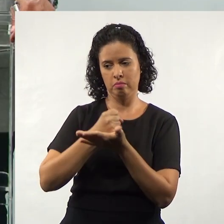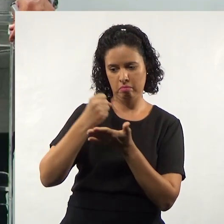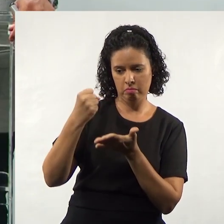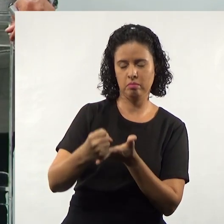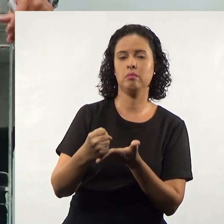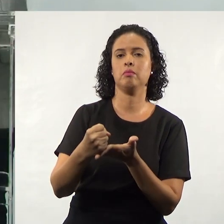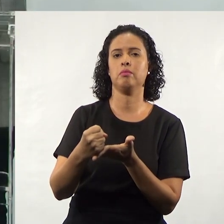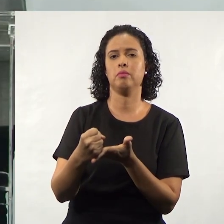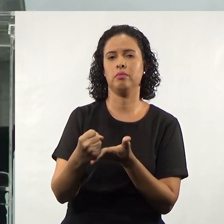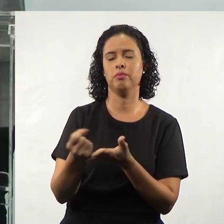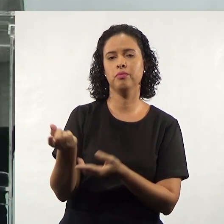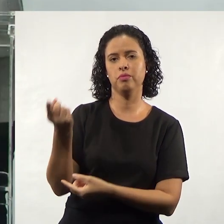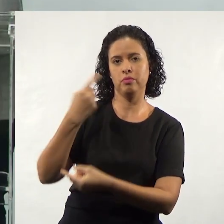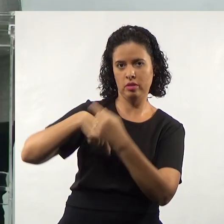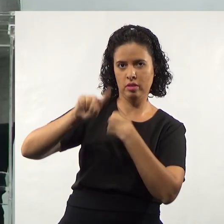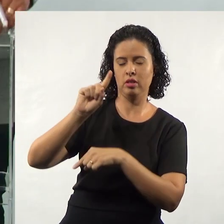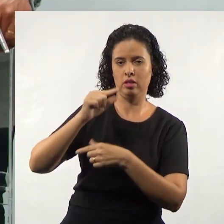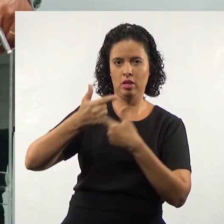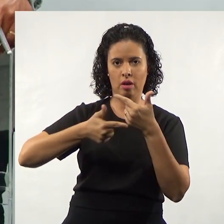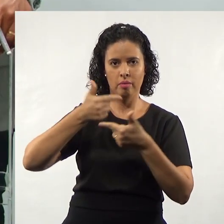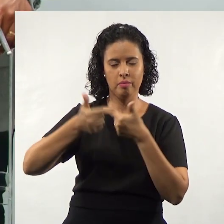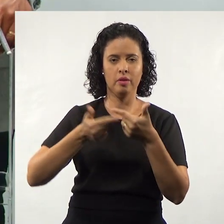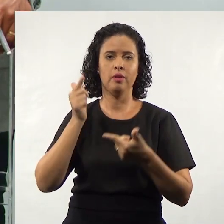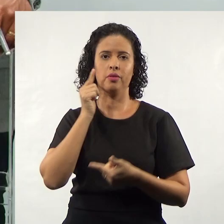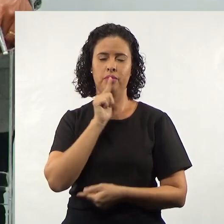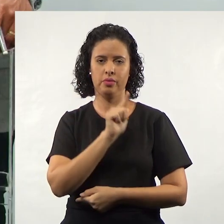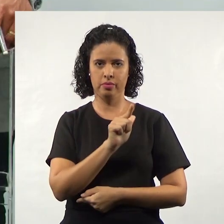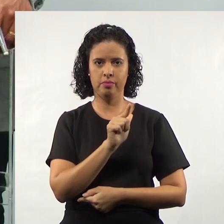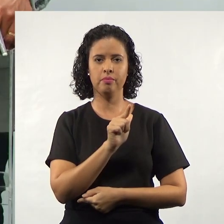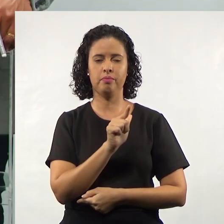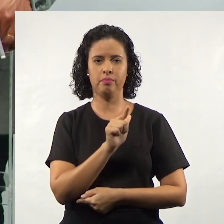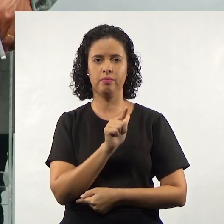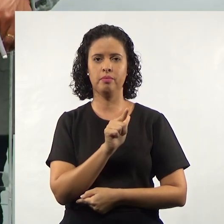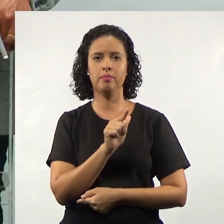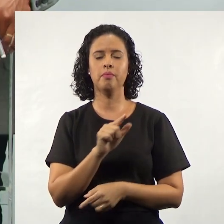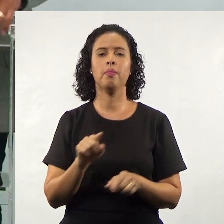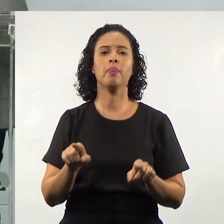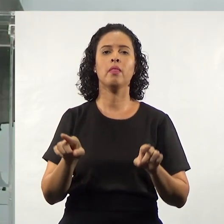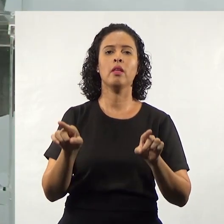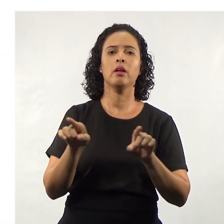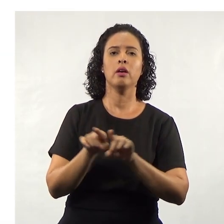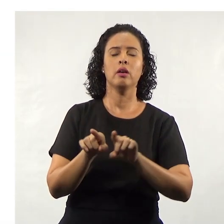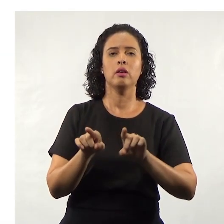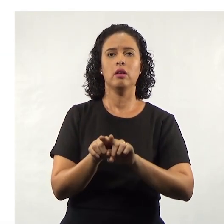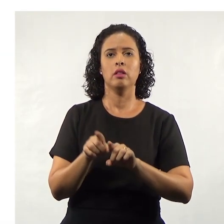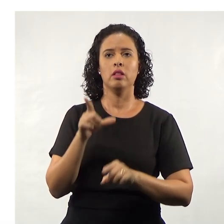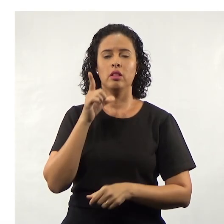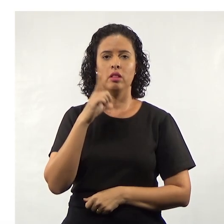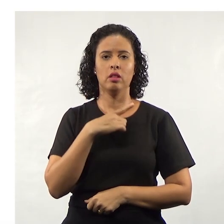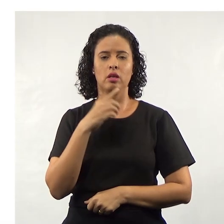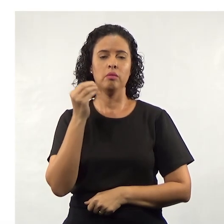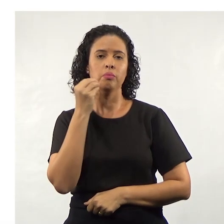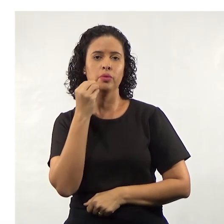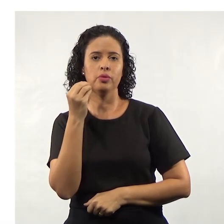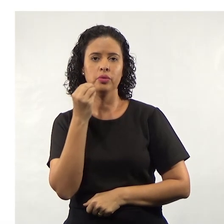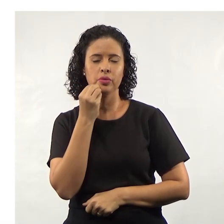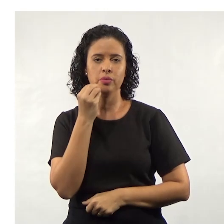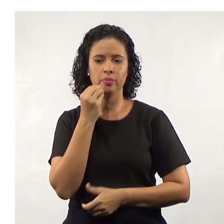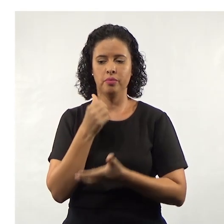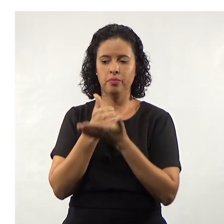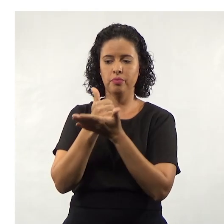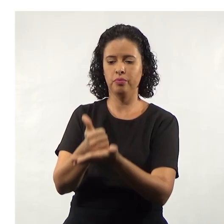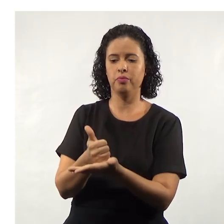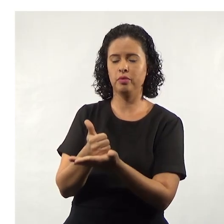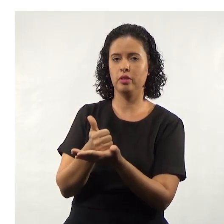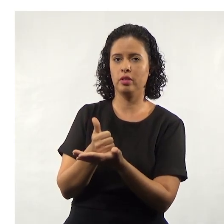funcionário? Vou, então vai gerar emprego, né, consequentemente gerar renda. Olha aqui, ó, na época havia a possibilidade de